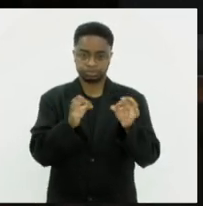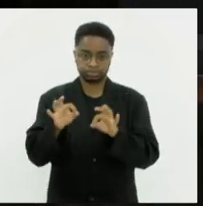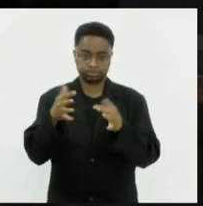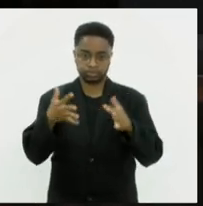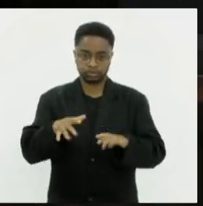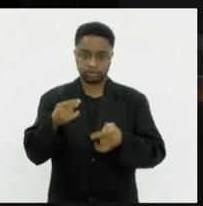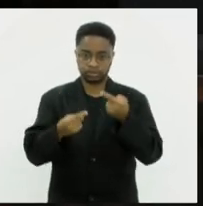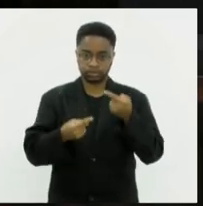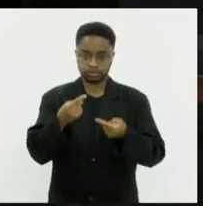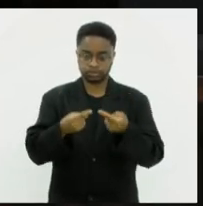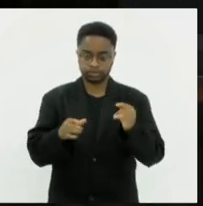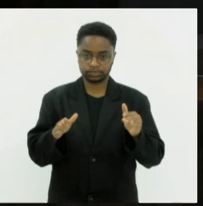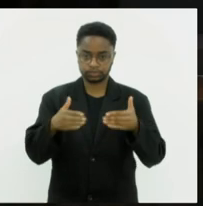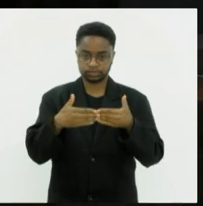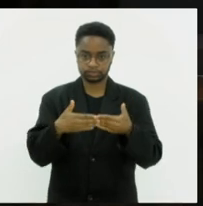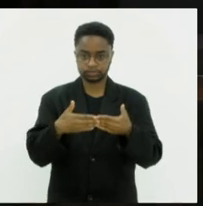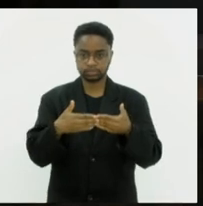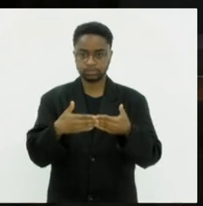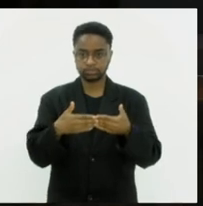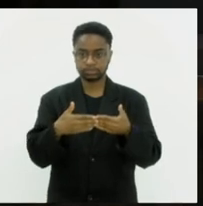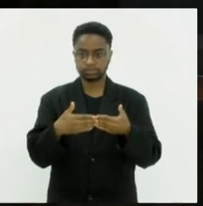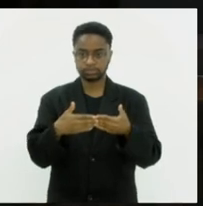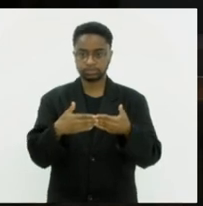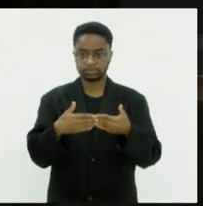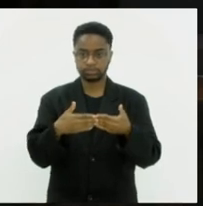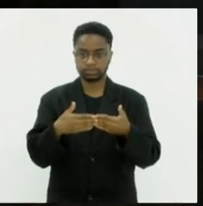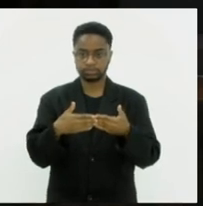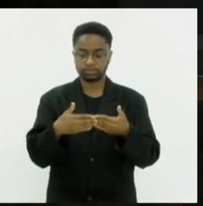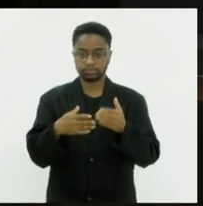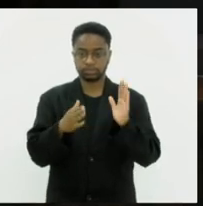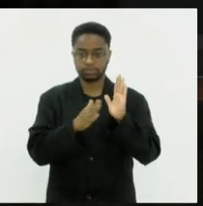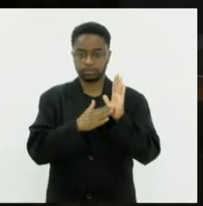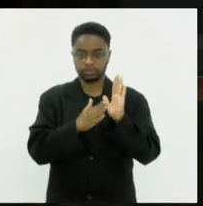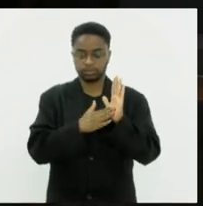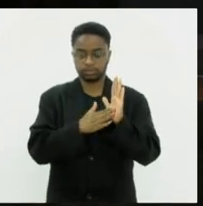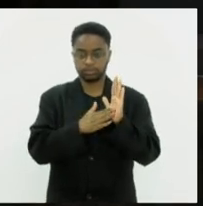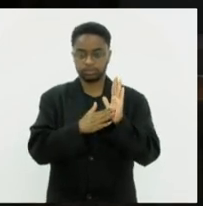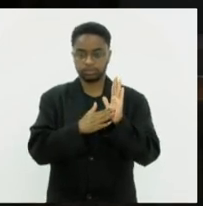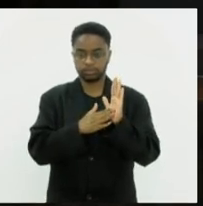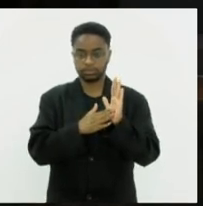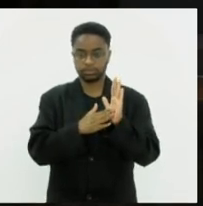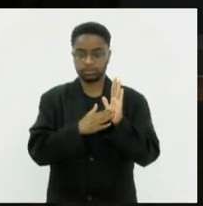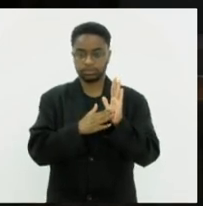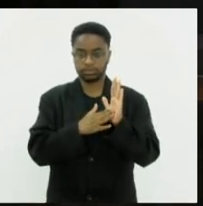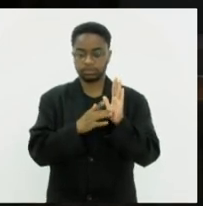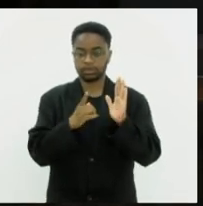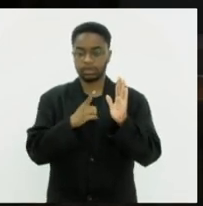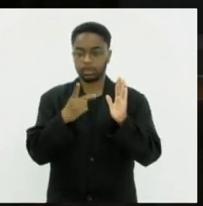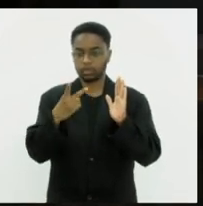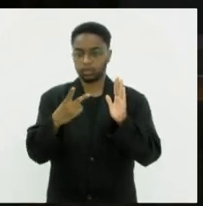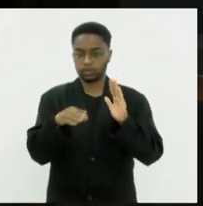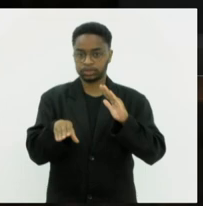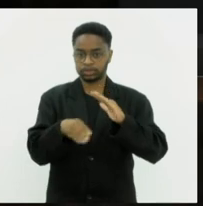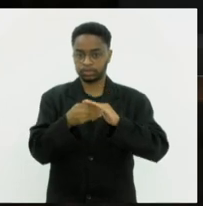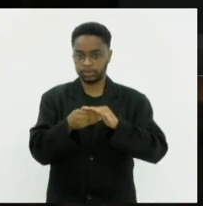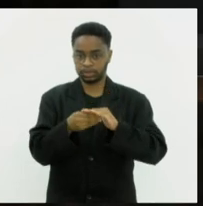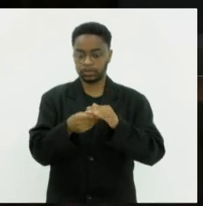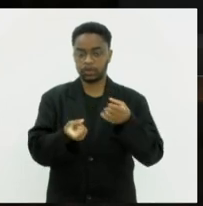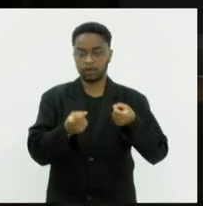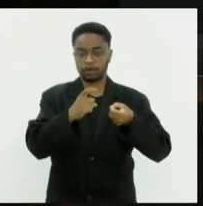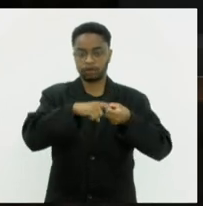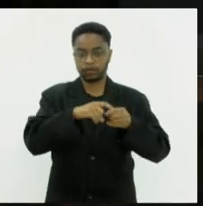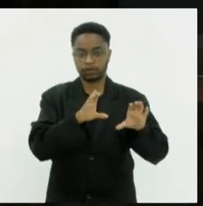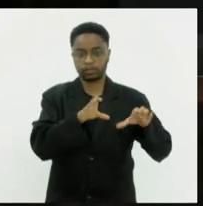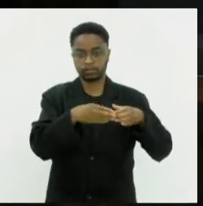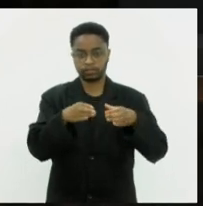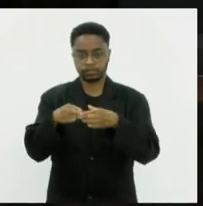quem queira discutir, encerrada a discussão. A presente proposta recebeu 2 emendas e